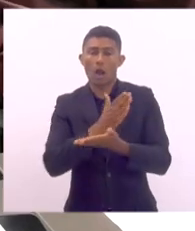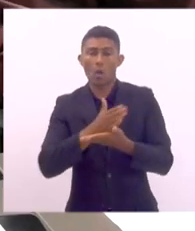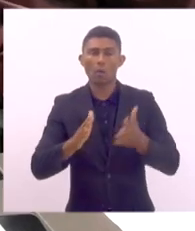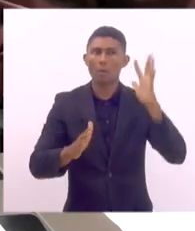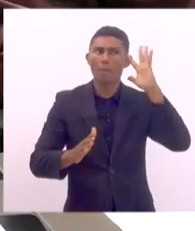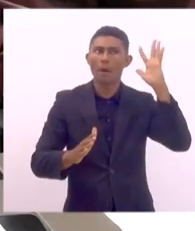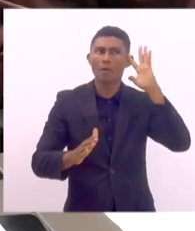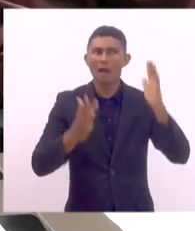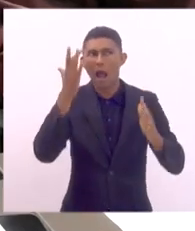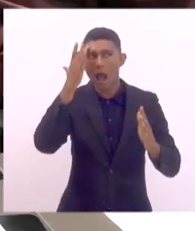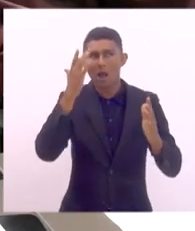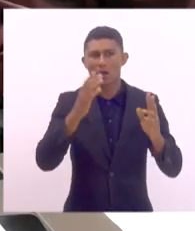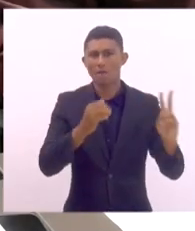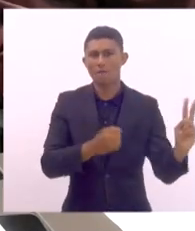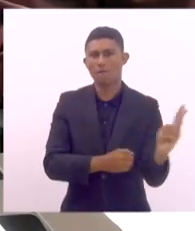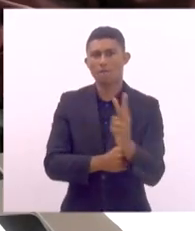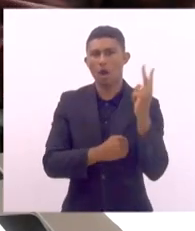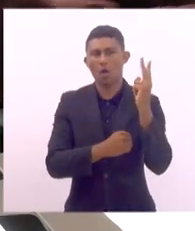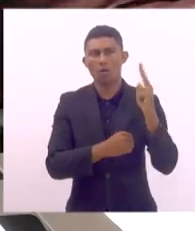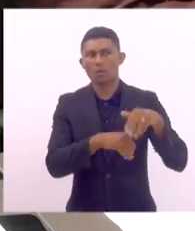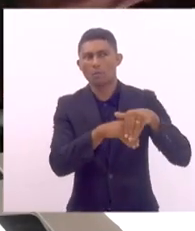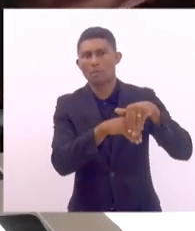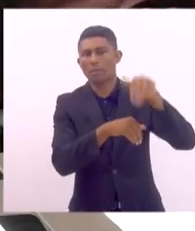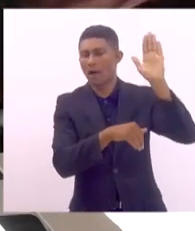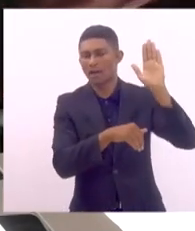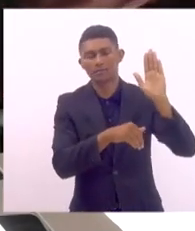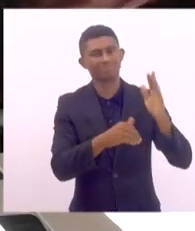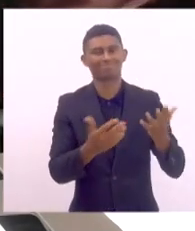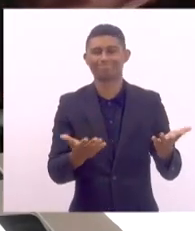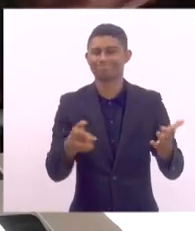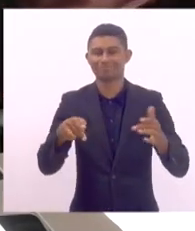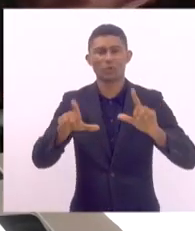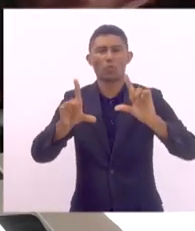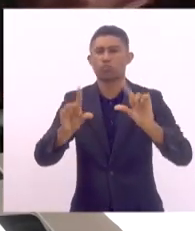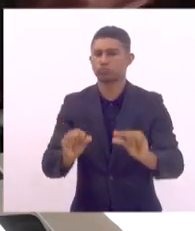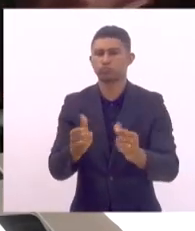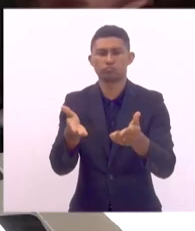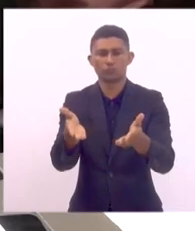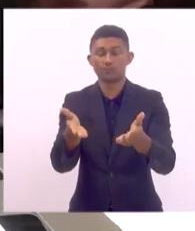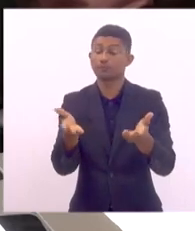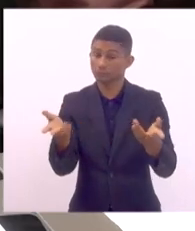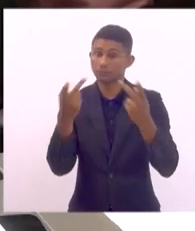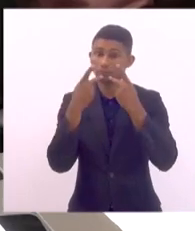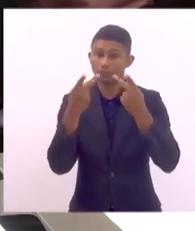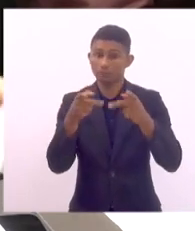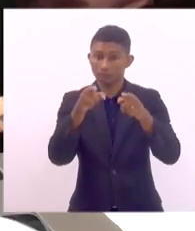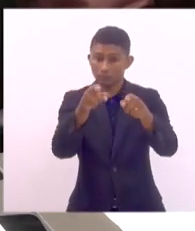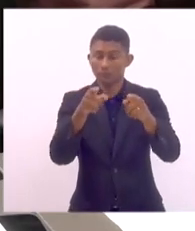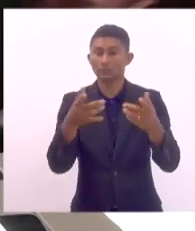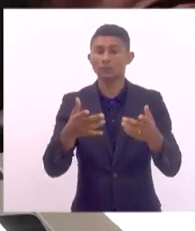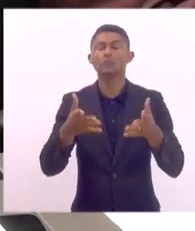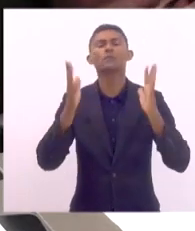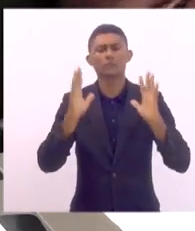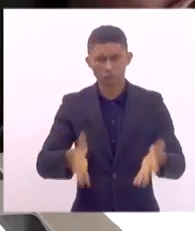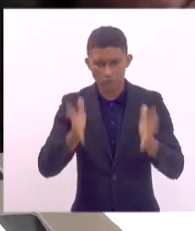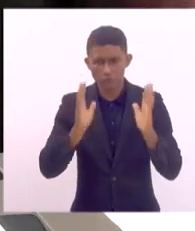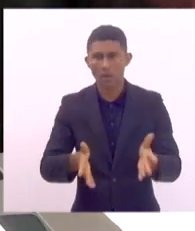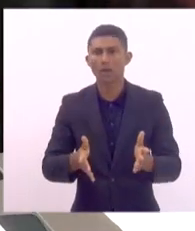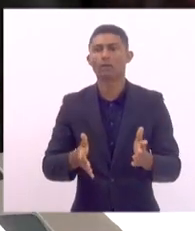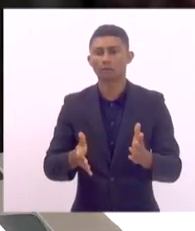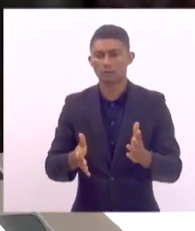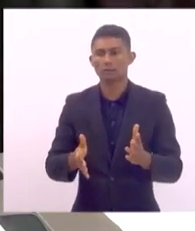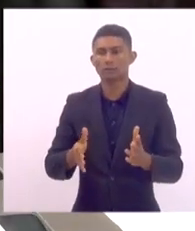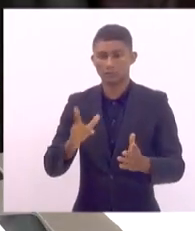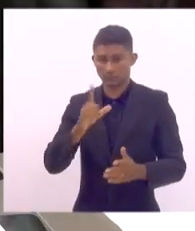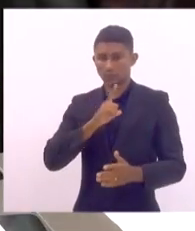época. Então, eu só estou querendo dizer a Vossa Excelência que já há uma resposta ao ofício, que eu passo aqui